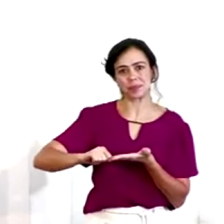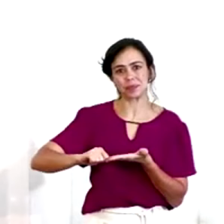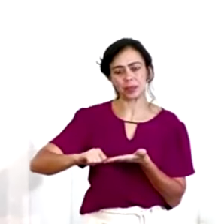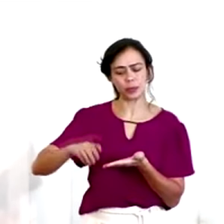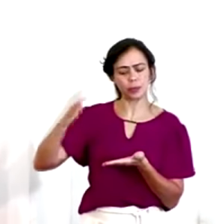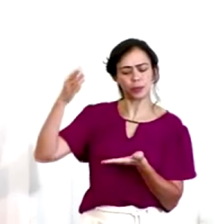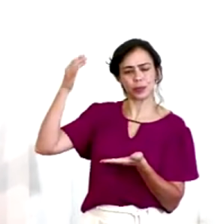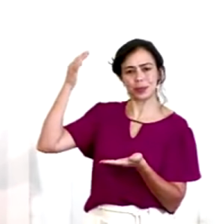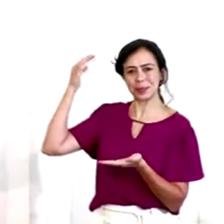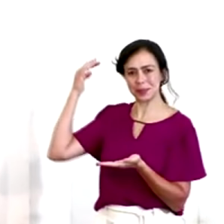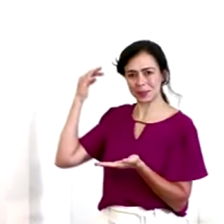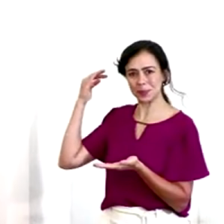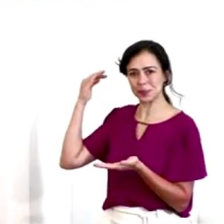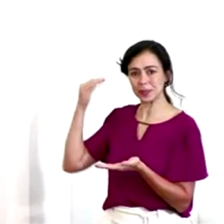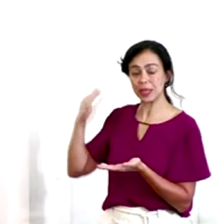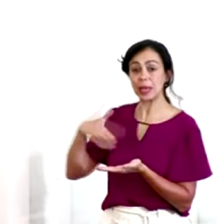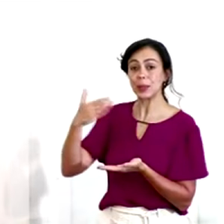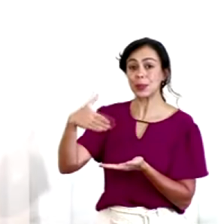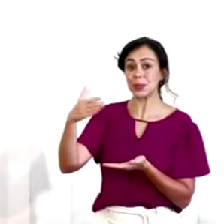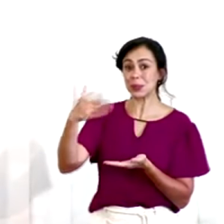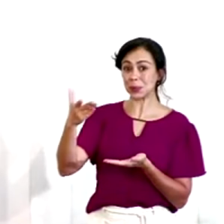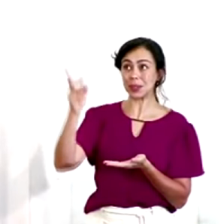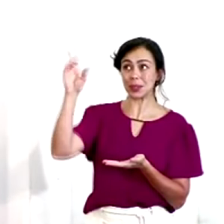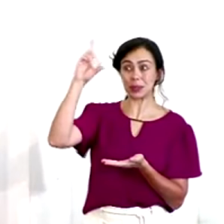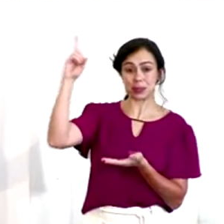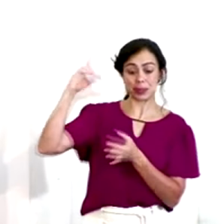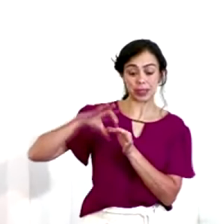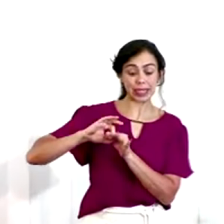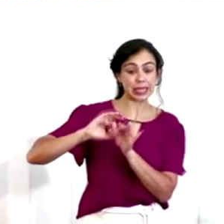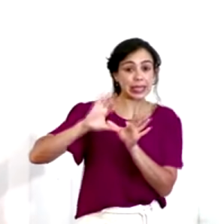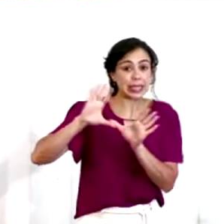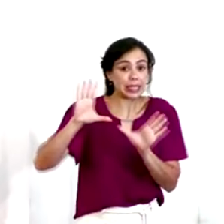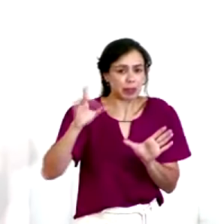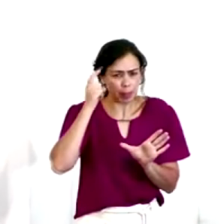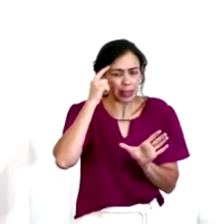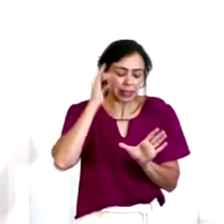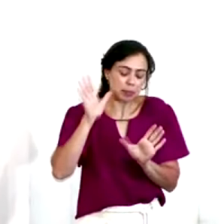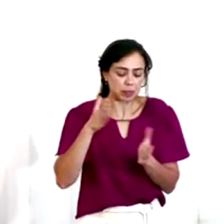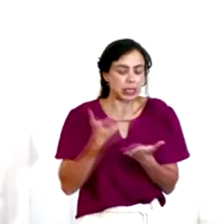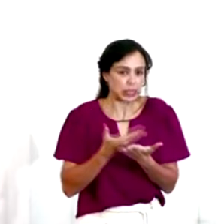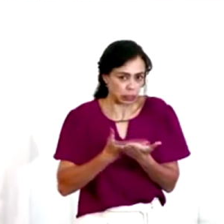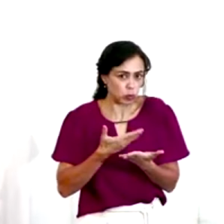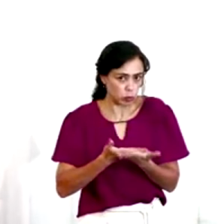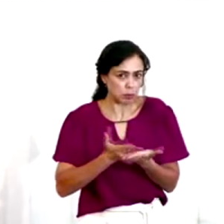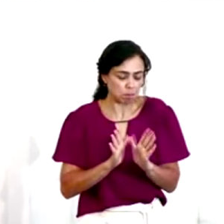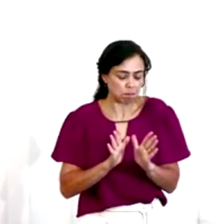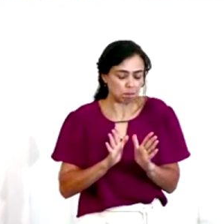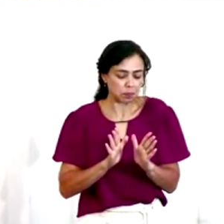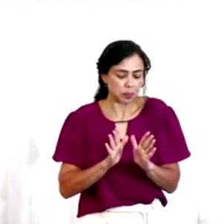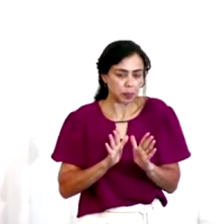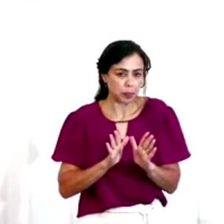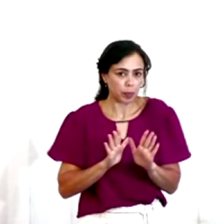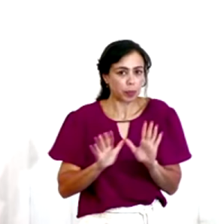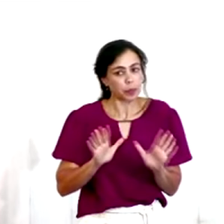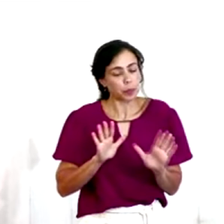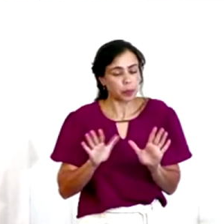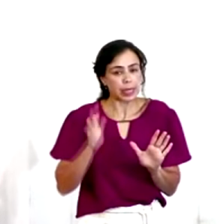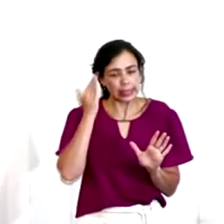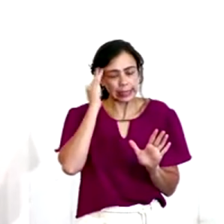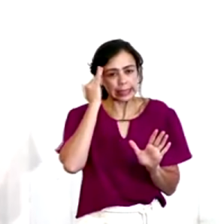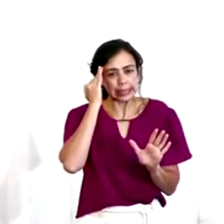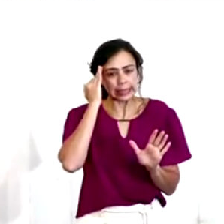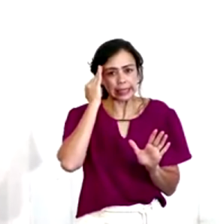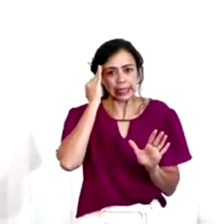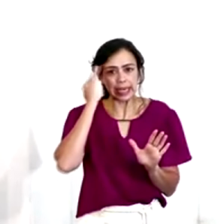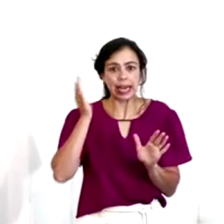que Deus liberta o seu povo do cativeiro da Babilônia. Eles são